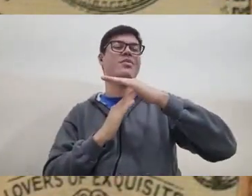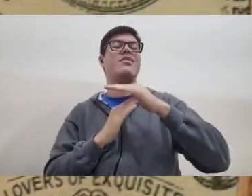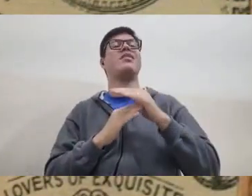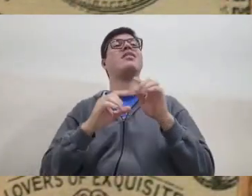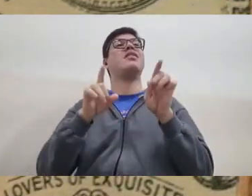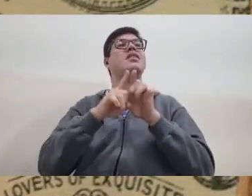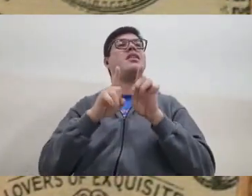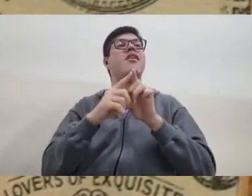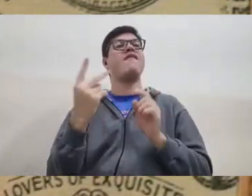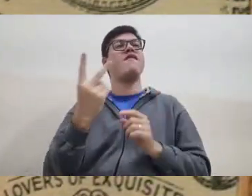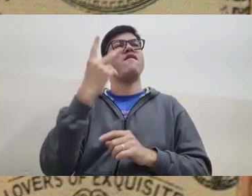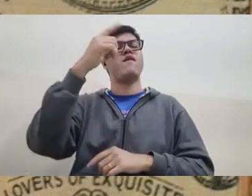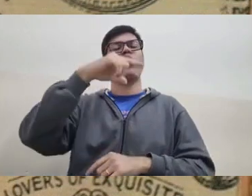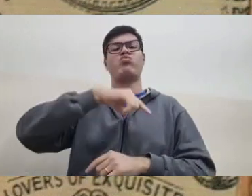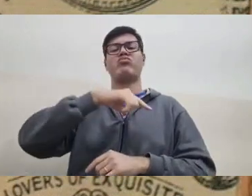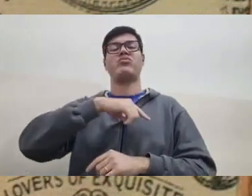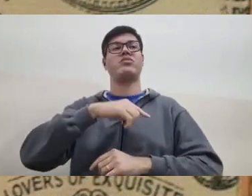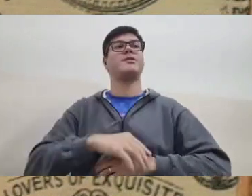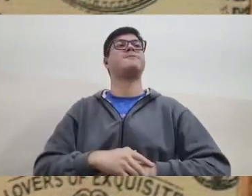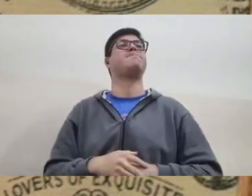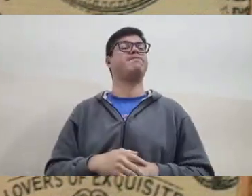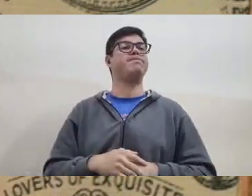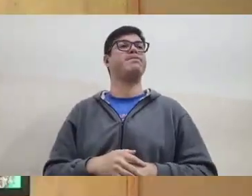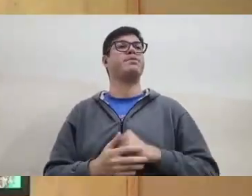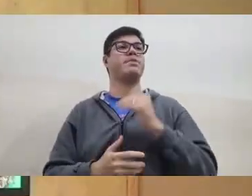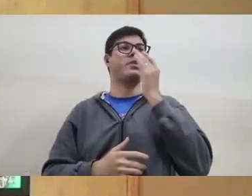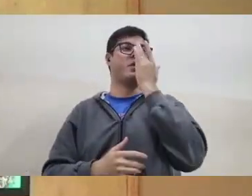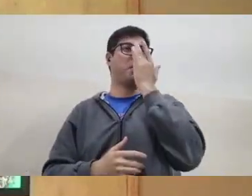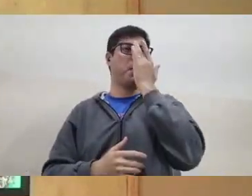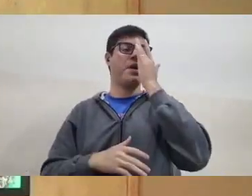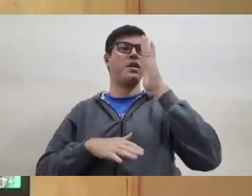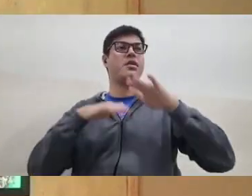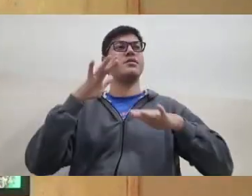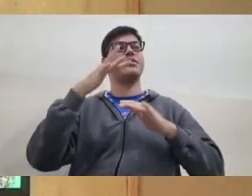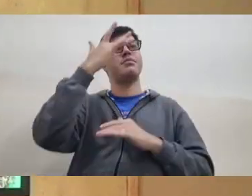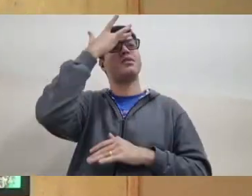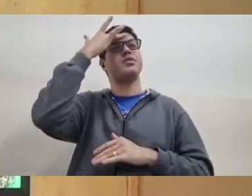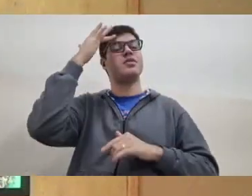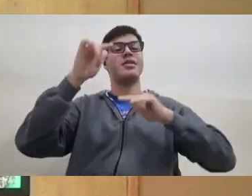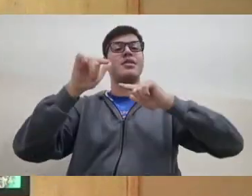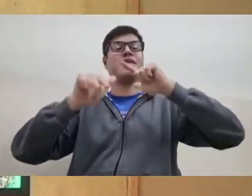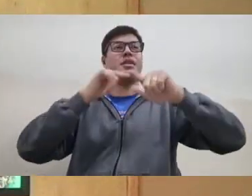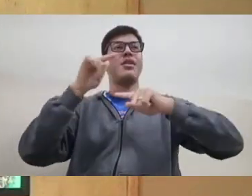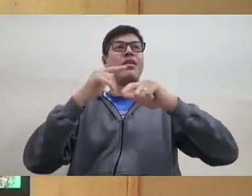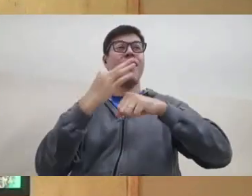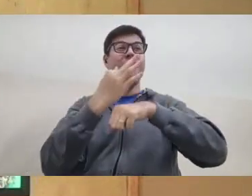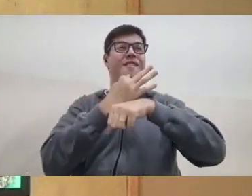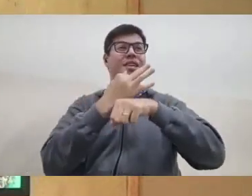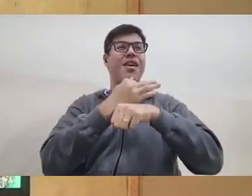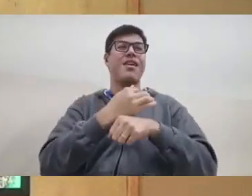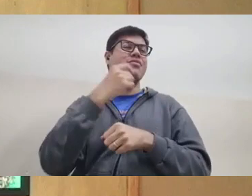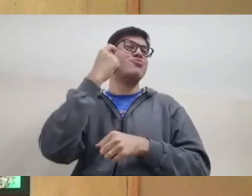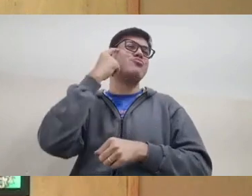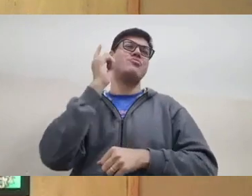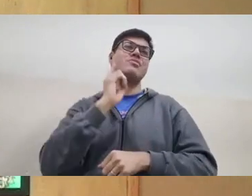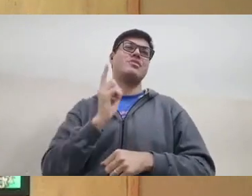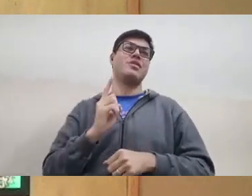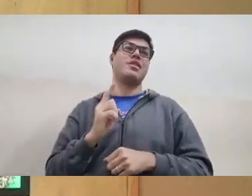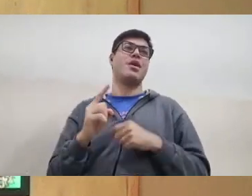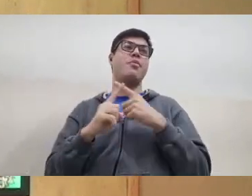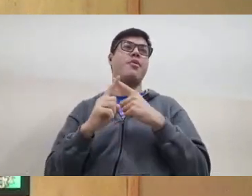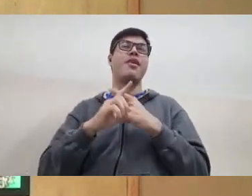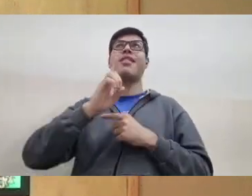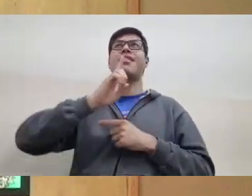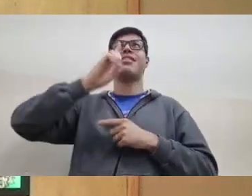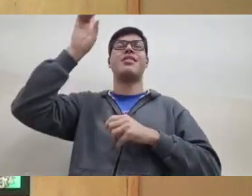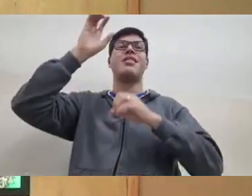brincar aí você dá mais valor ainda pra pra brincadeira a pessoa que não trabalha não sabe o que é uma férias férias é uma